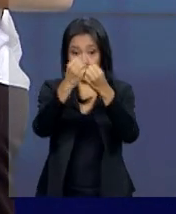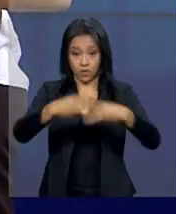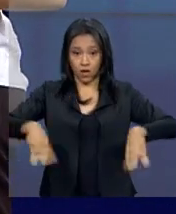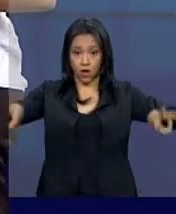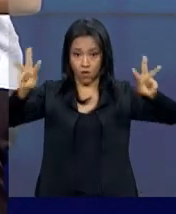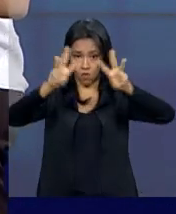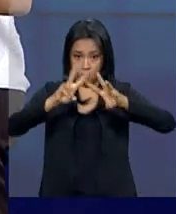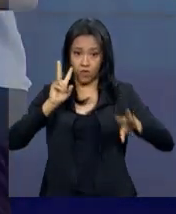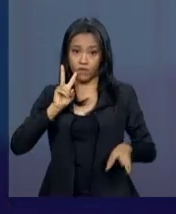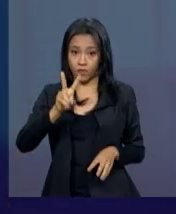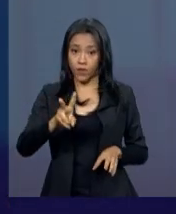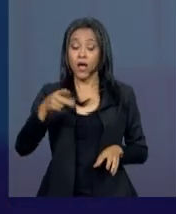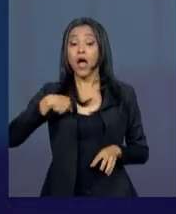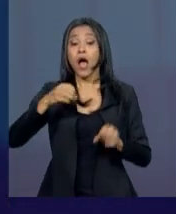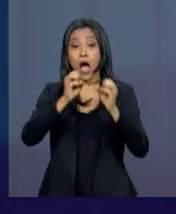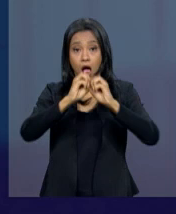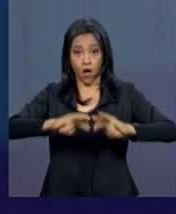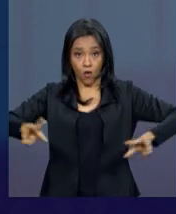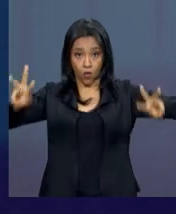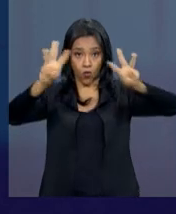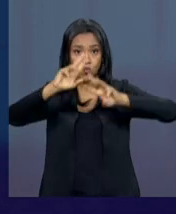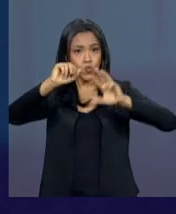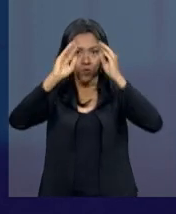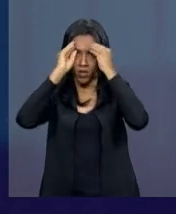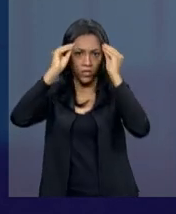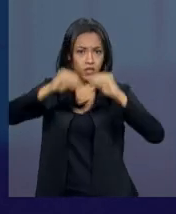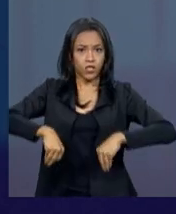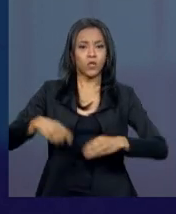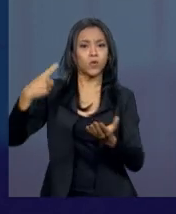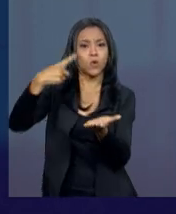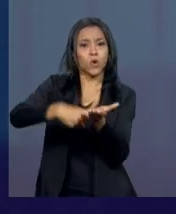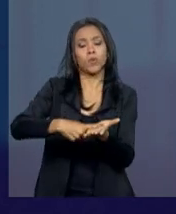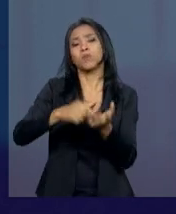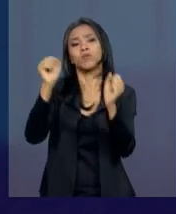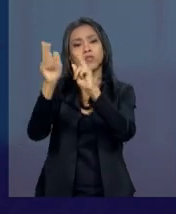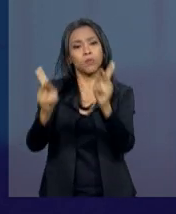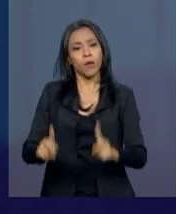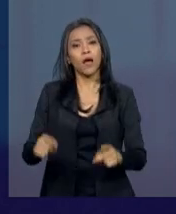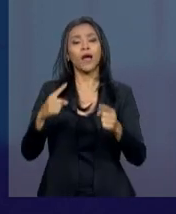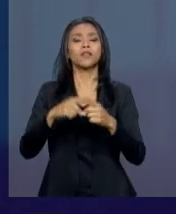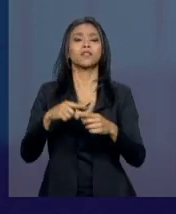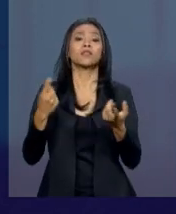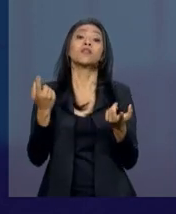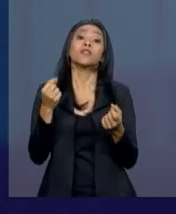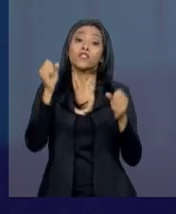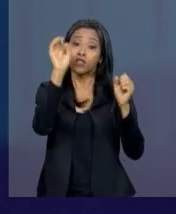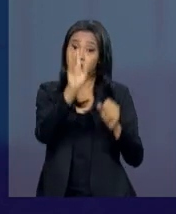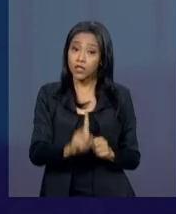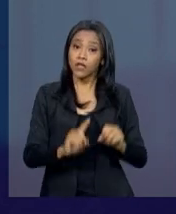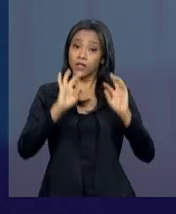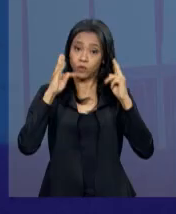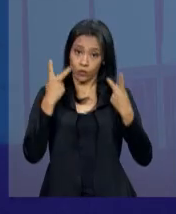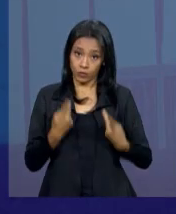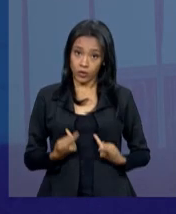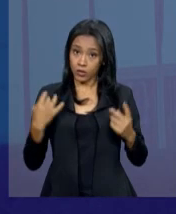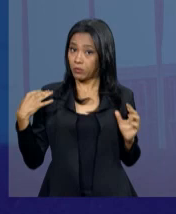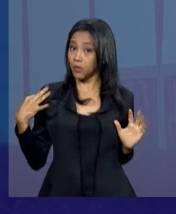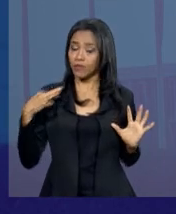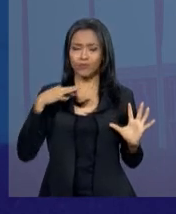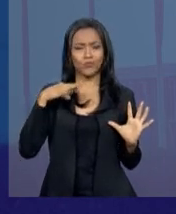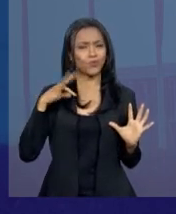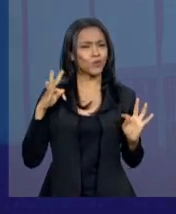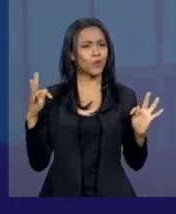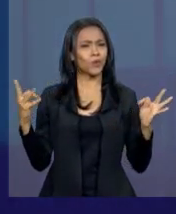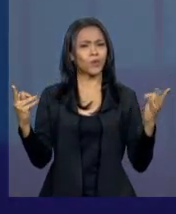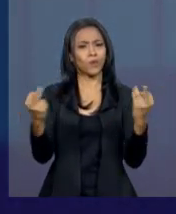disse à onu nunca vai desistir das suas missões de paz desenvolvimento sustentável e direitos humanos para todas as pessoas do mundo quem também